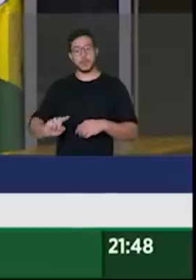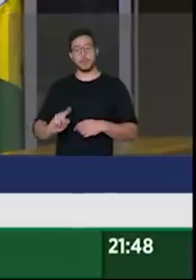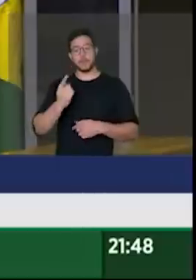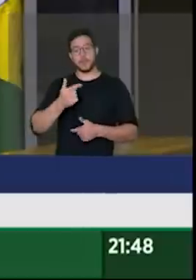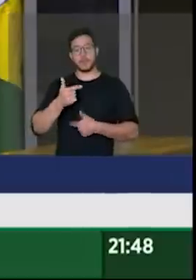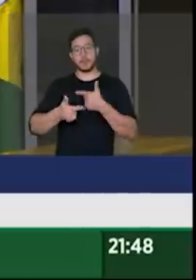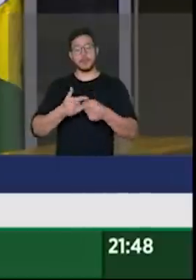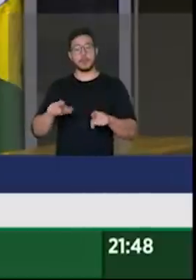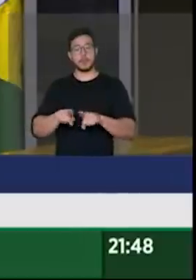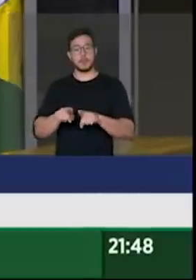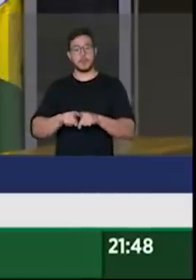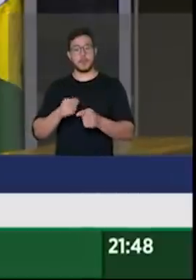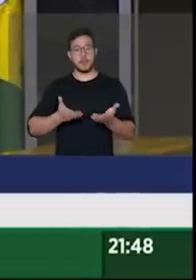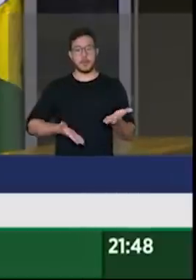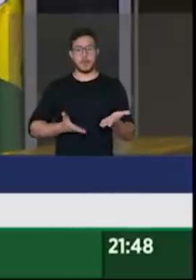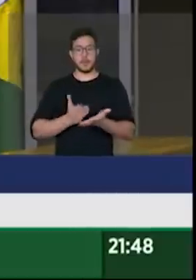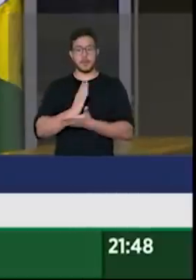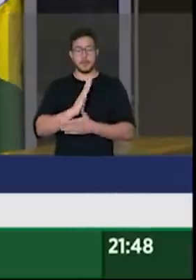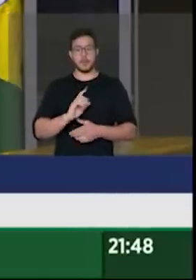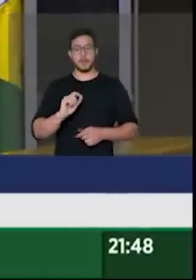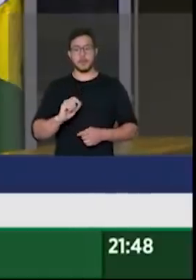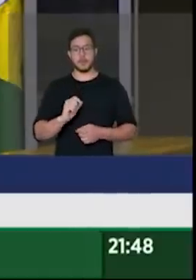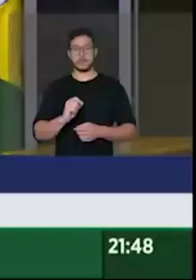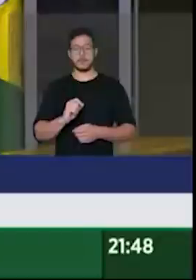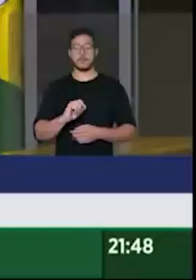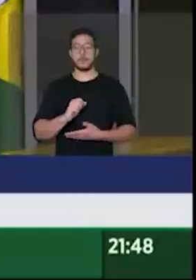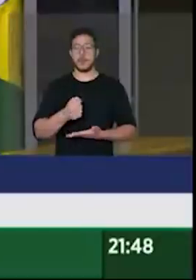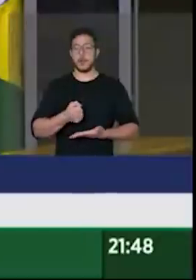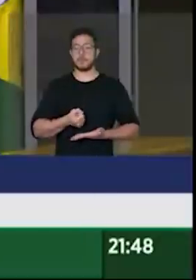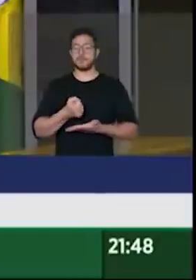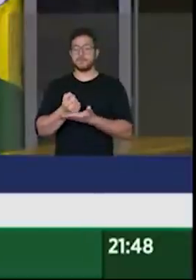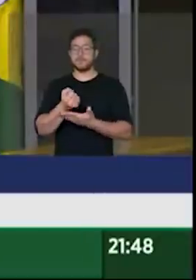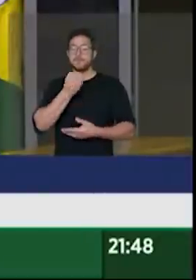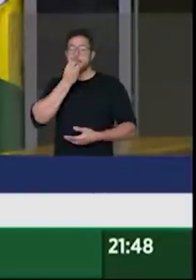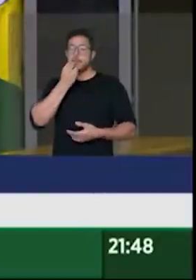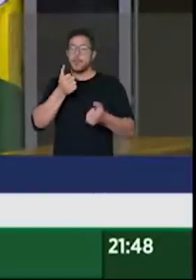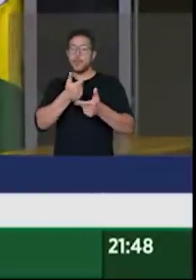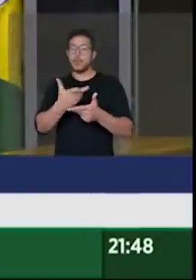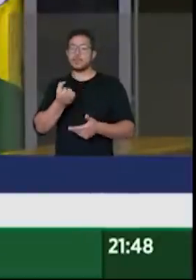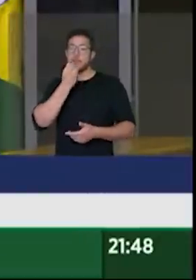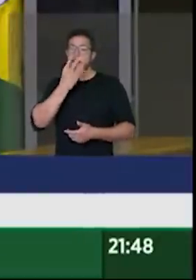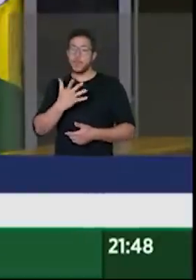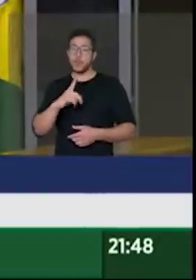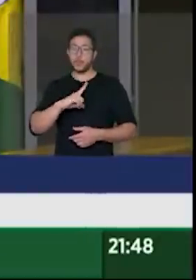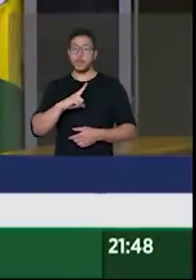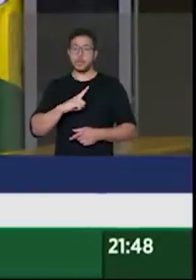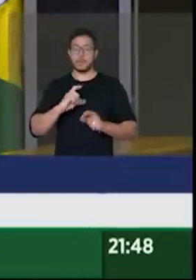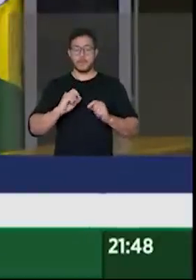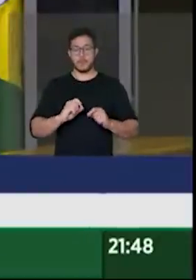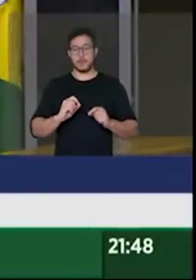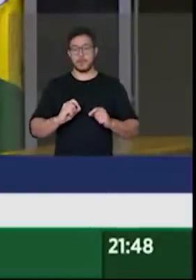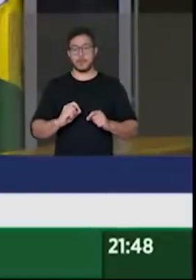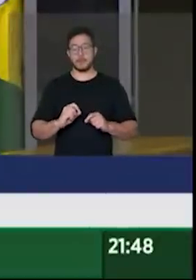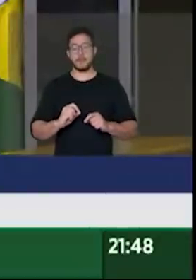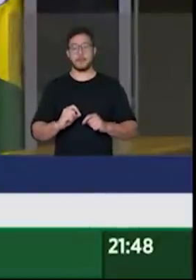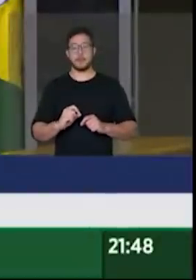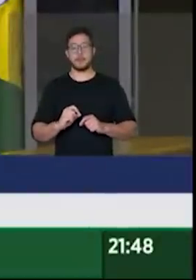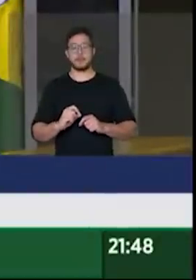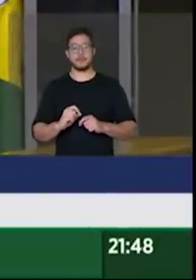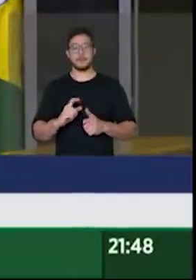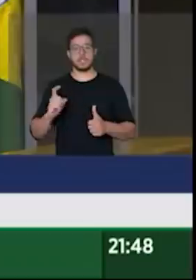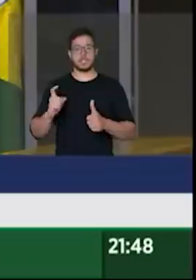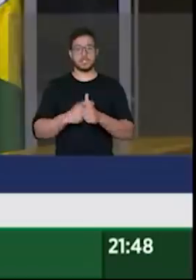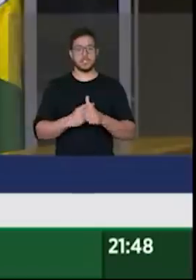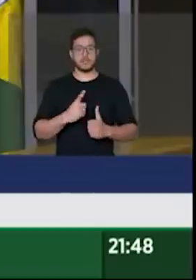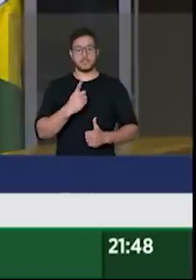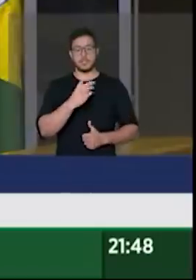mandato, também aprovou um chamado pacote de bondades no plenário da Câmara dos Deputados, gerando rombo de 10 bilhões de reais,